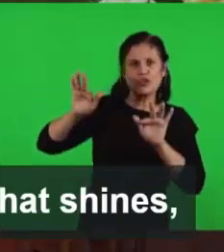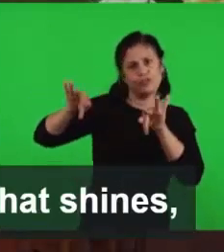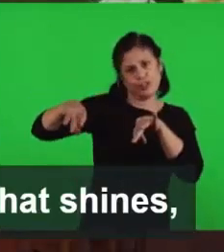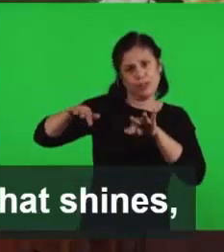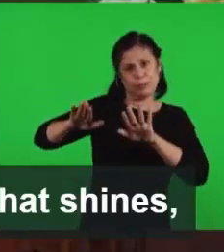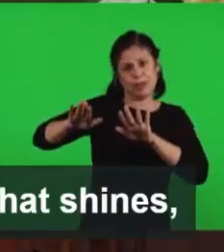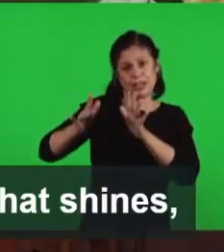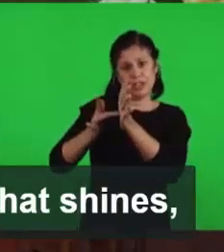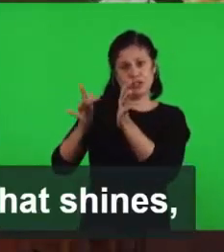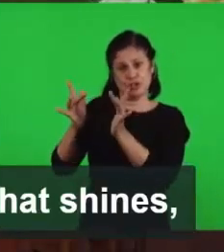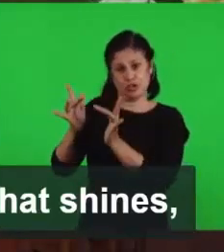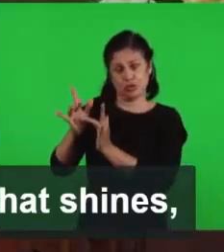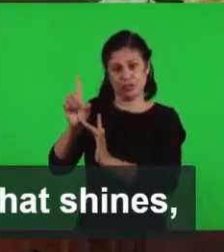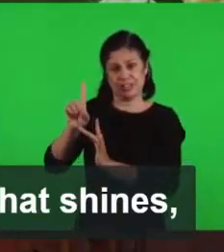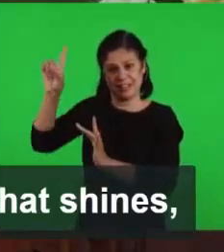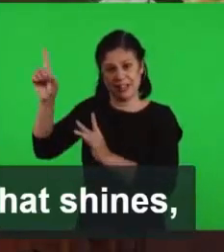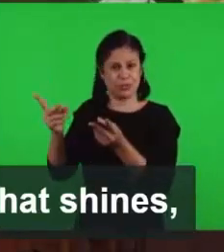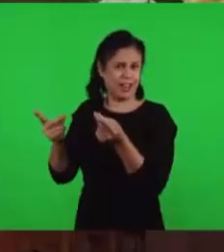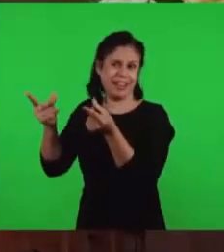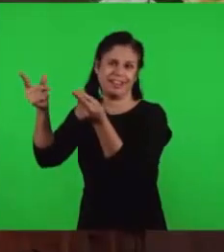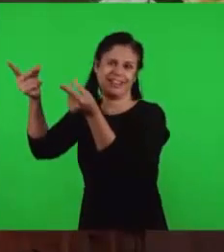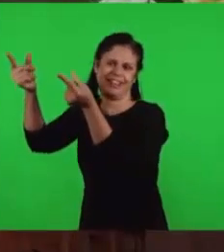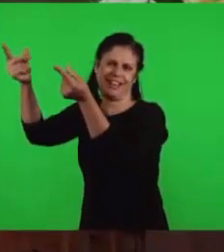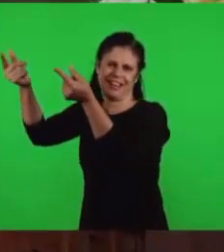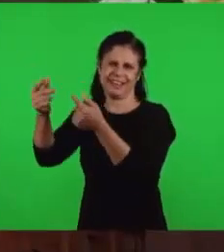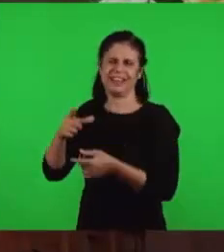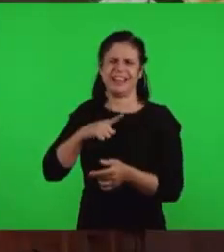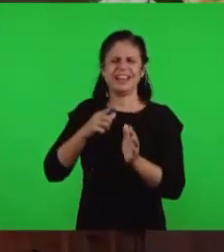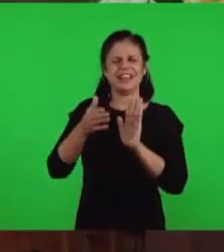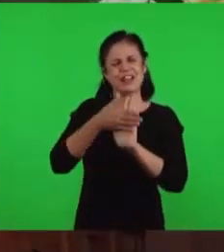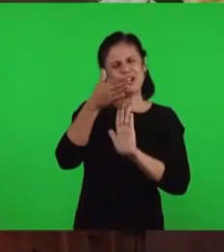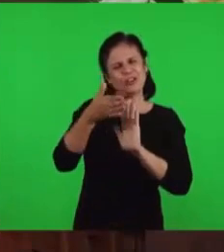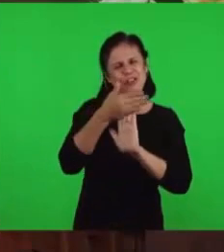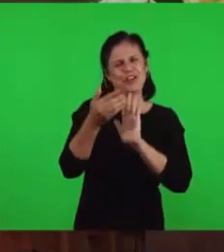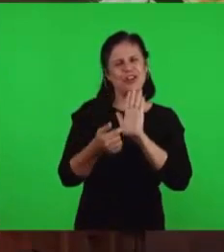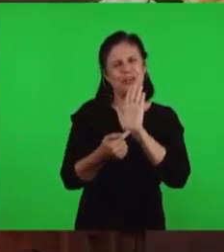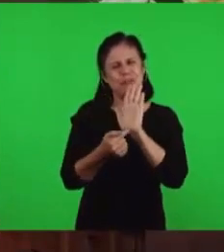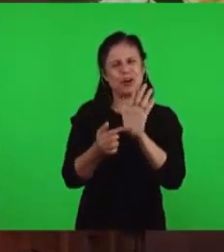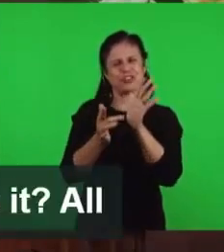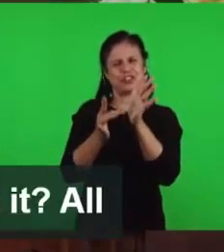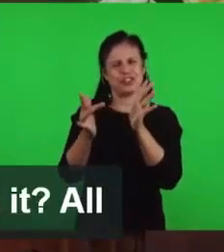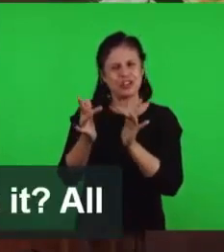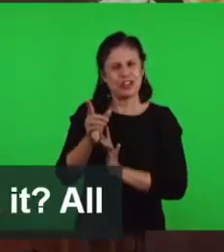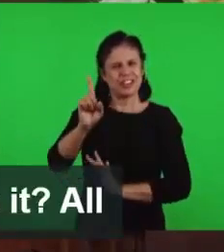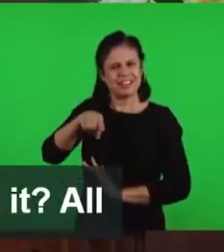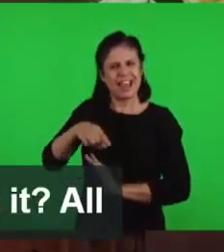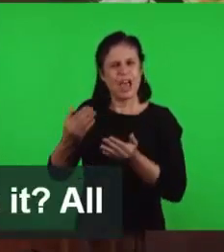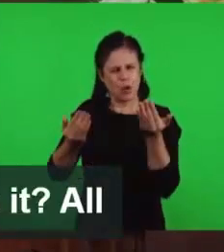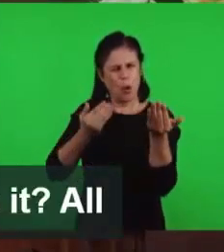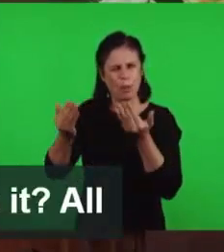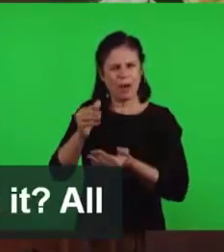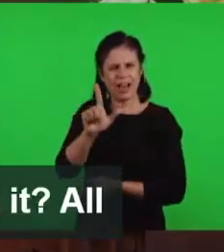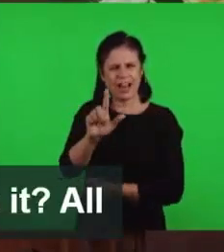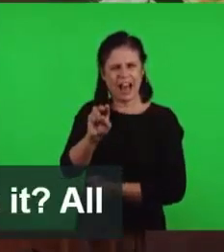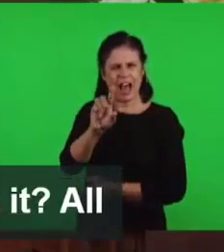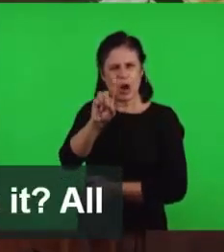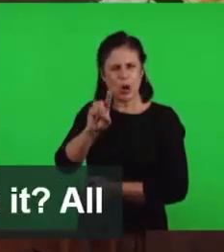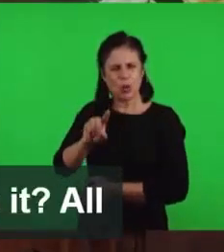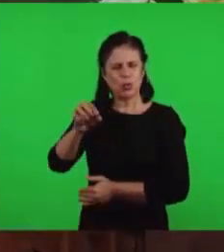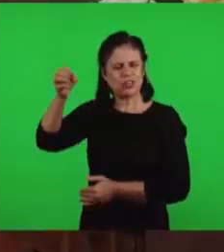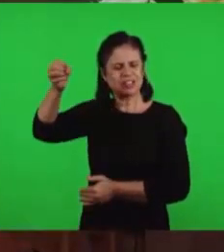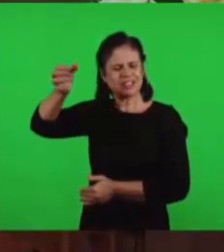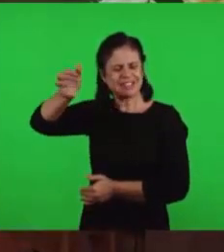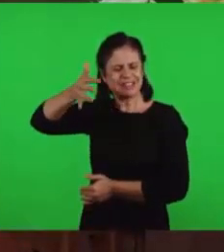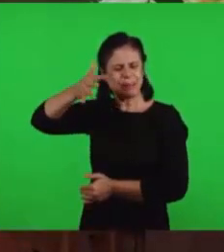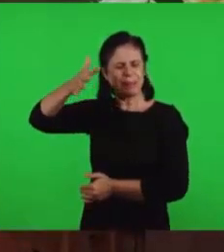assim Jesus é a luz que brilha não cessa de brilhar de dia de noite sempre reluzem a pagar não é